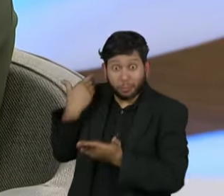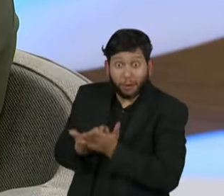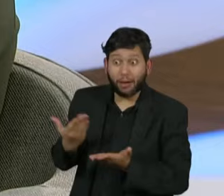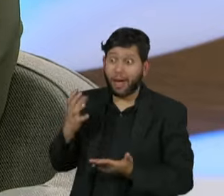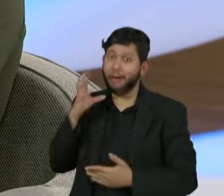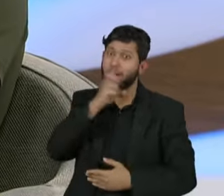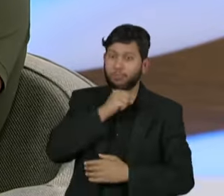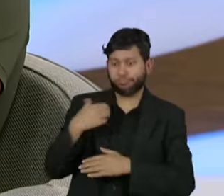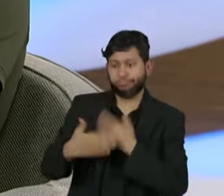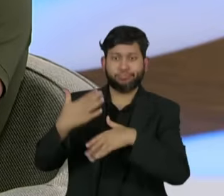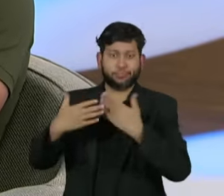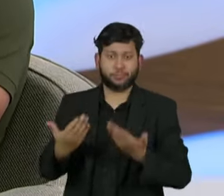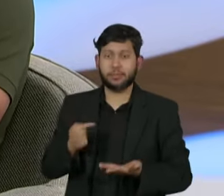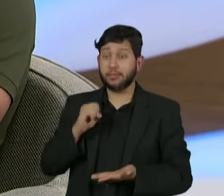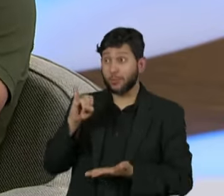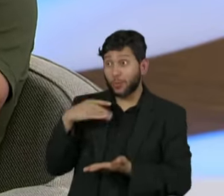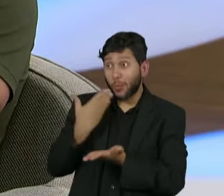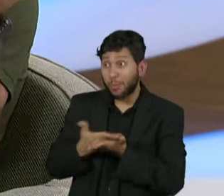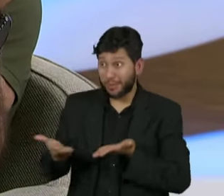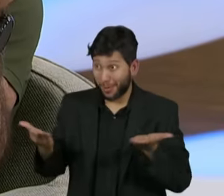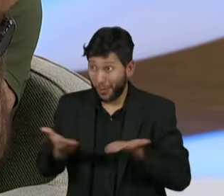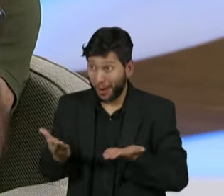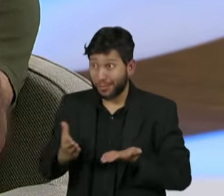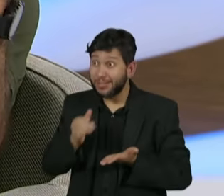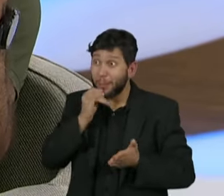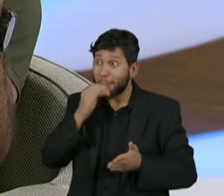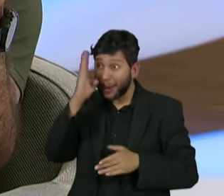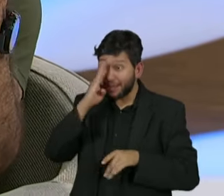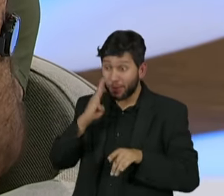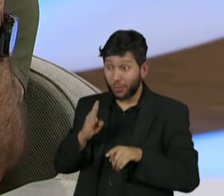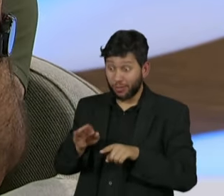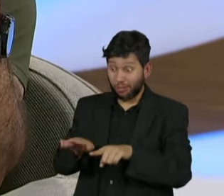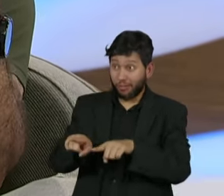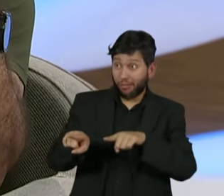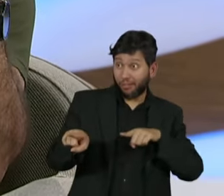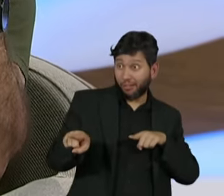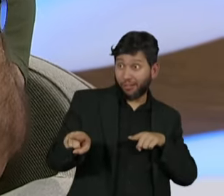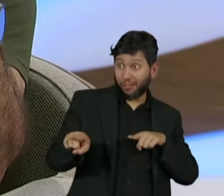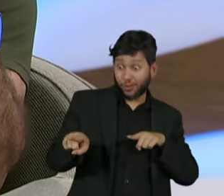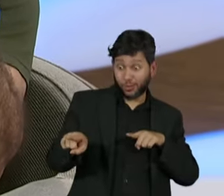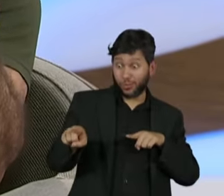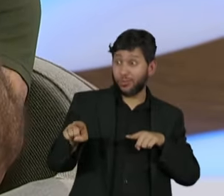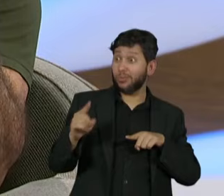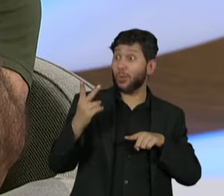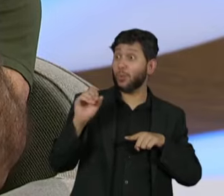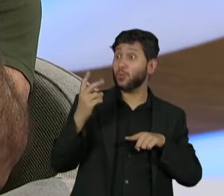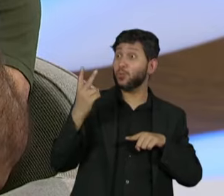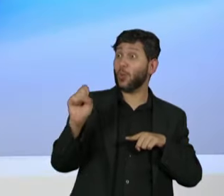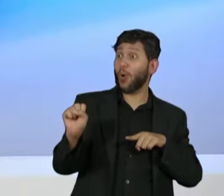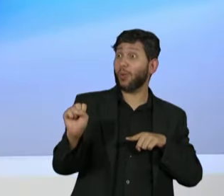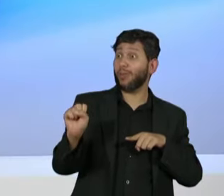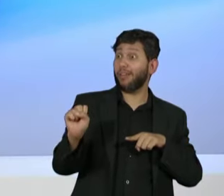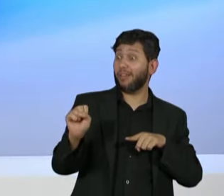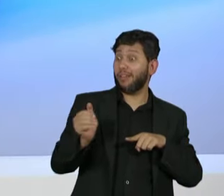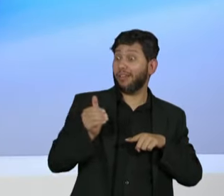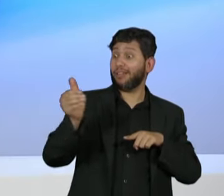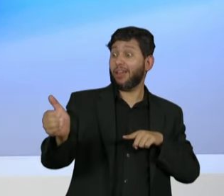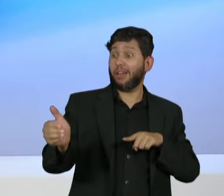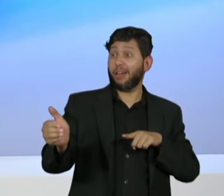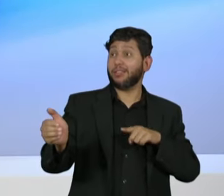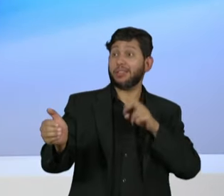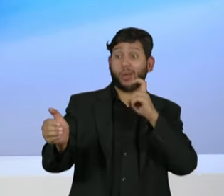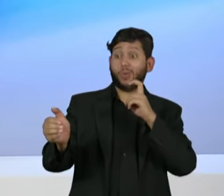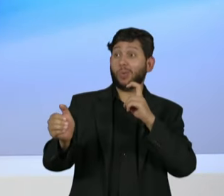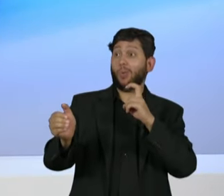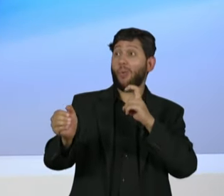a gente começar isso agora a gente tá pelo menos se a gente olhar para o ponto de partida de 2018 cinco anos atrasado é Talvez